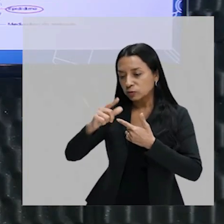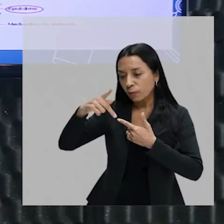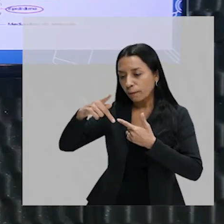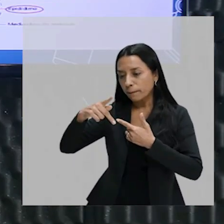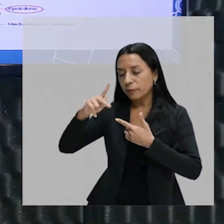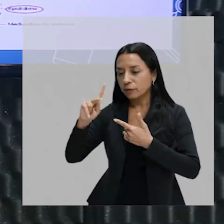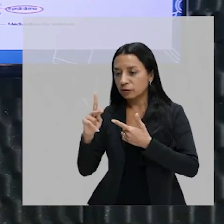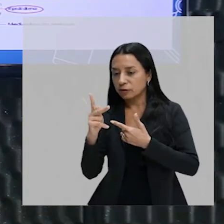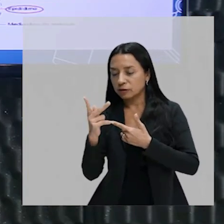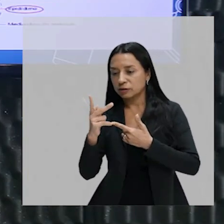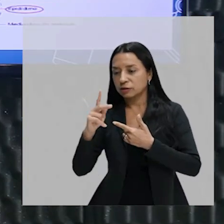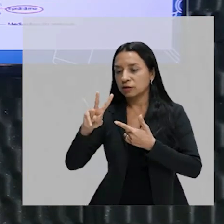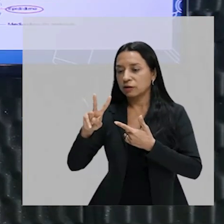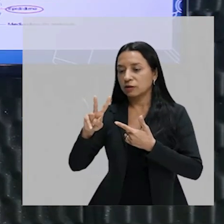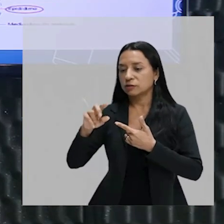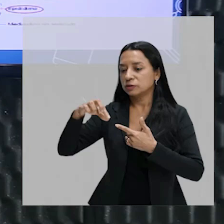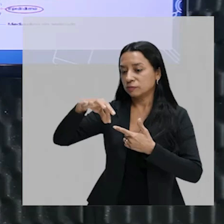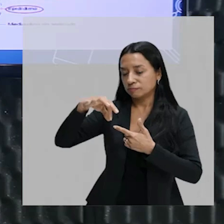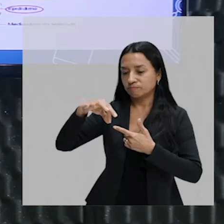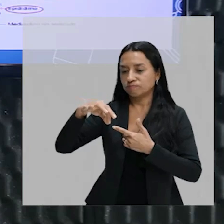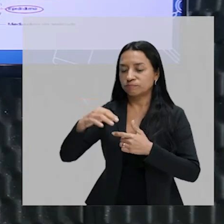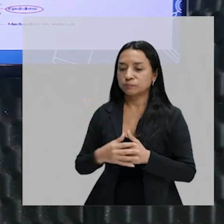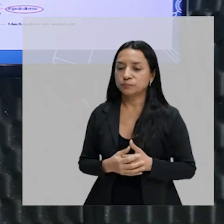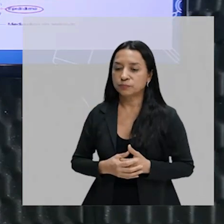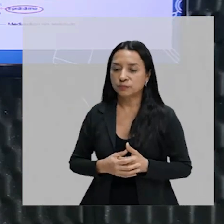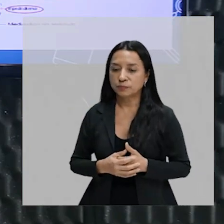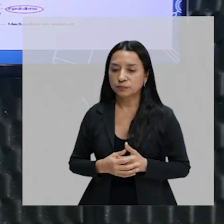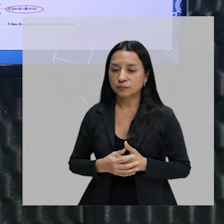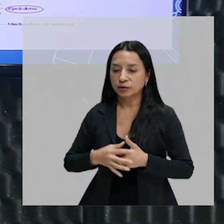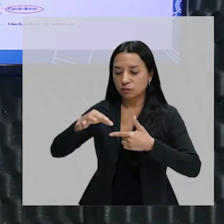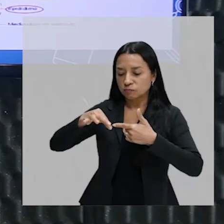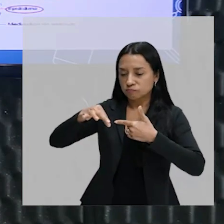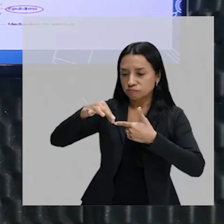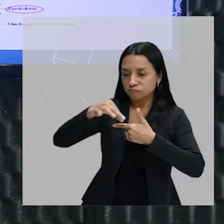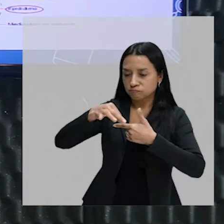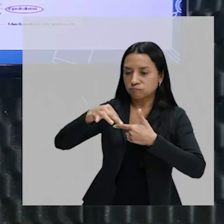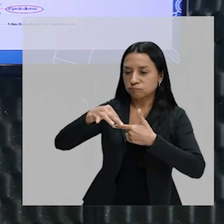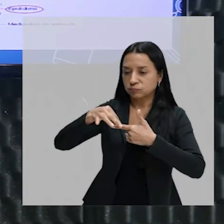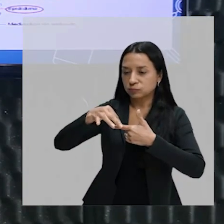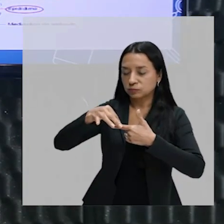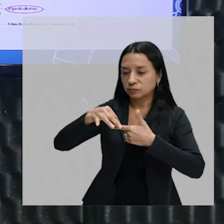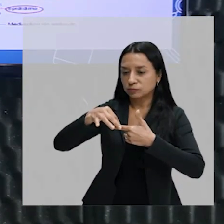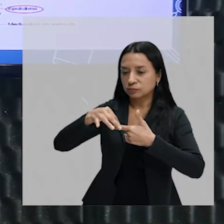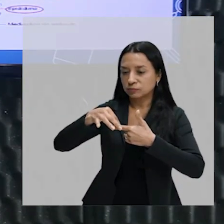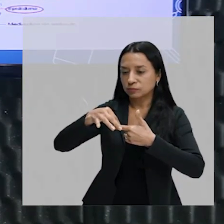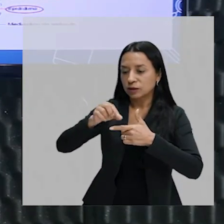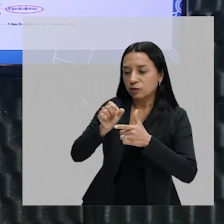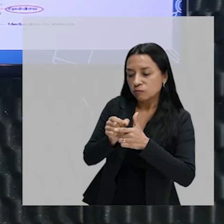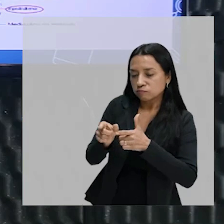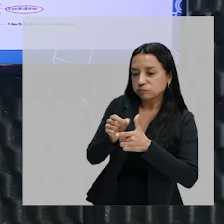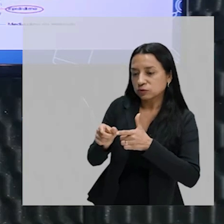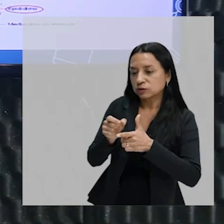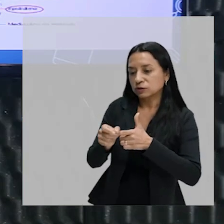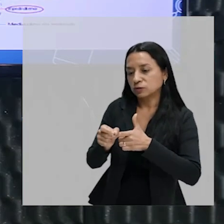assim esse esses espermatozóides eles vão até a uretra tá E são ejetados no ato no ato sexual